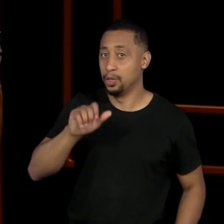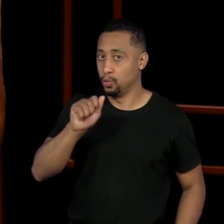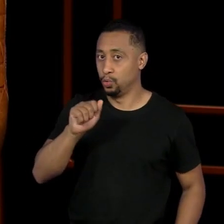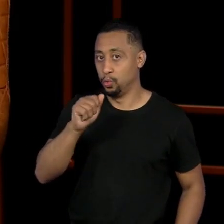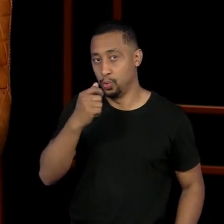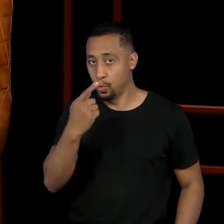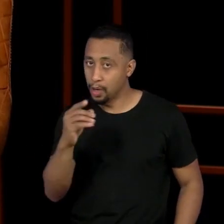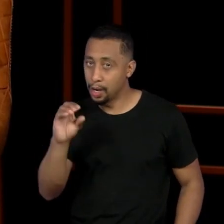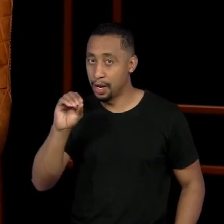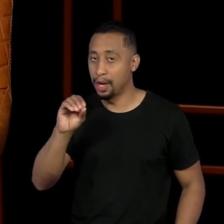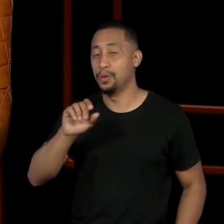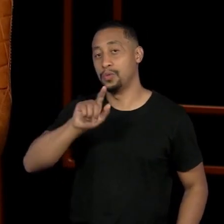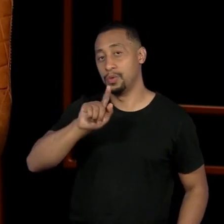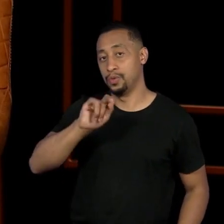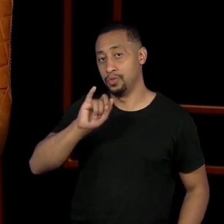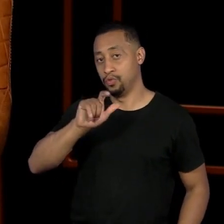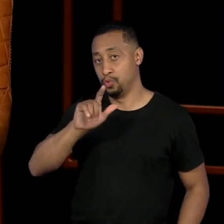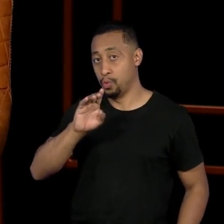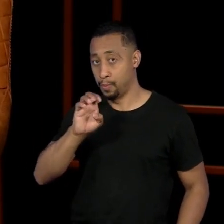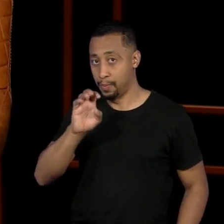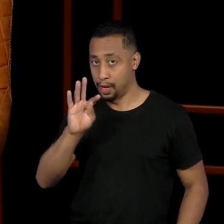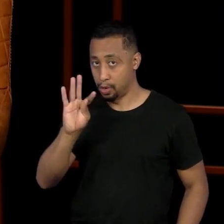eu fui-me